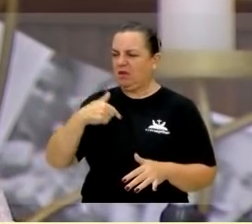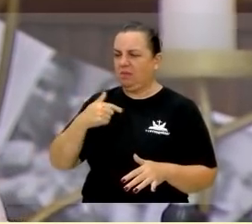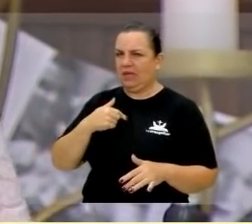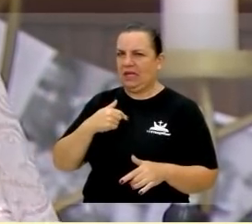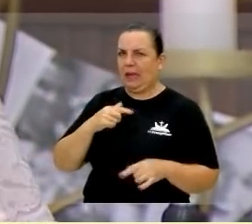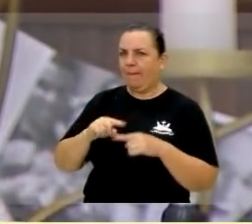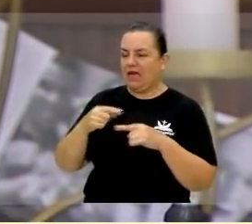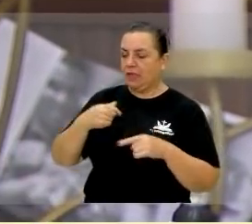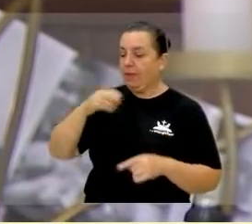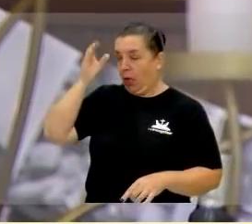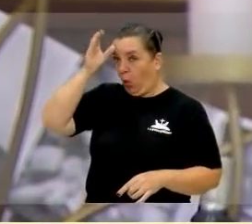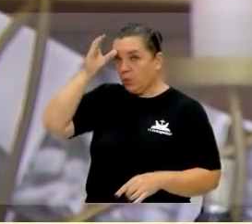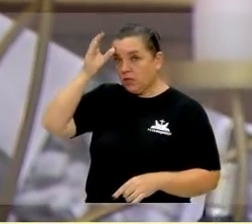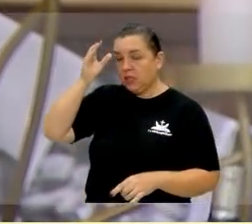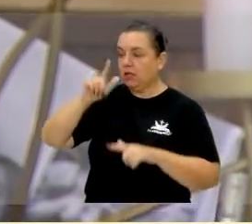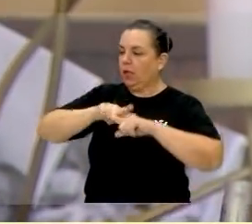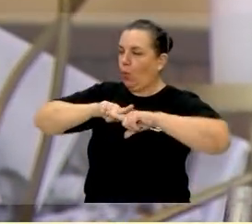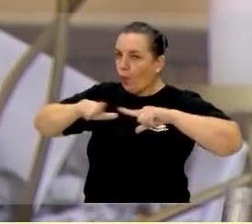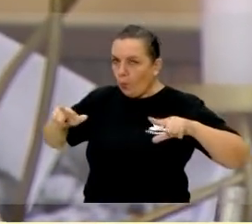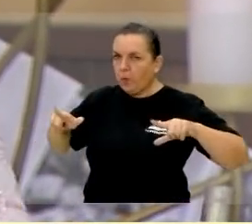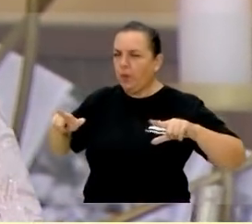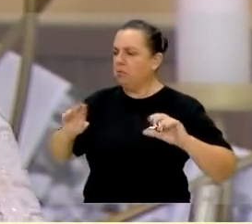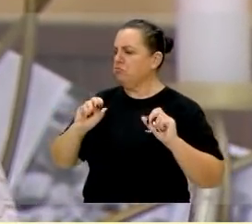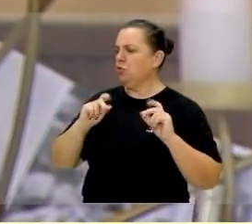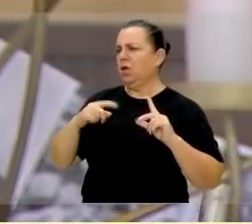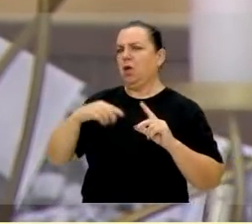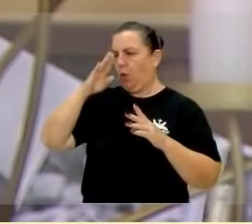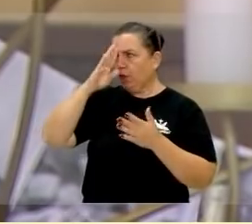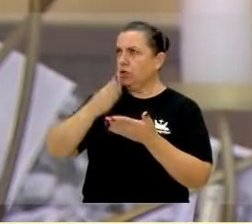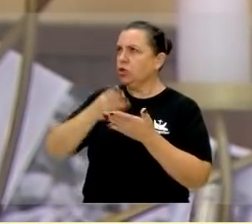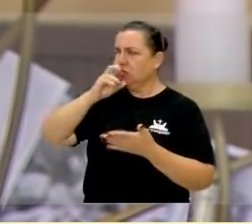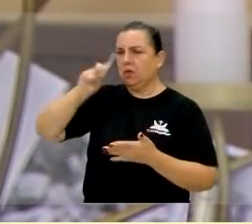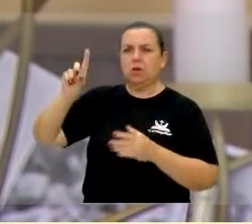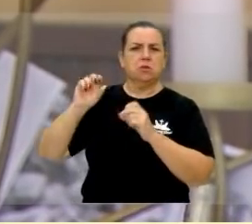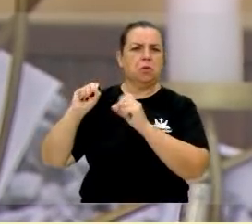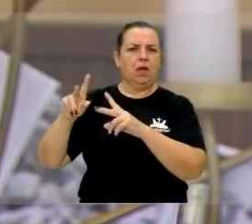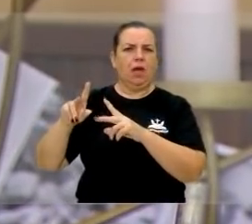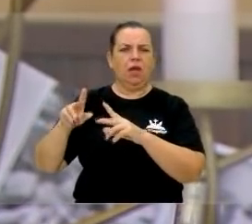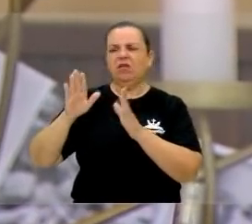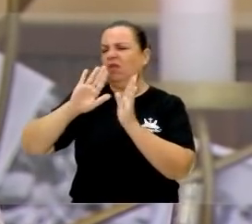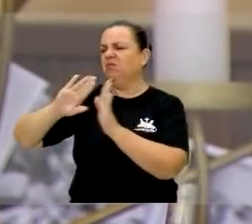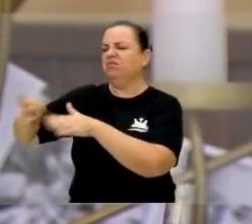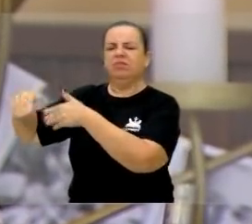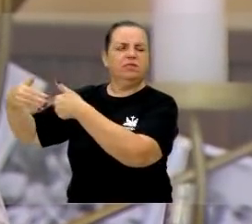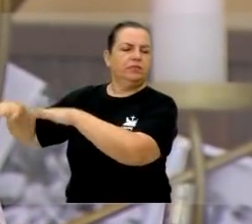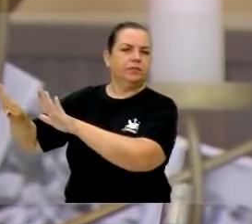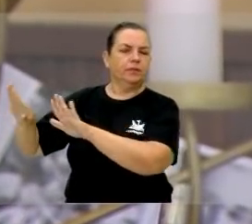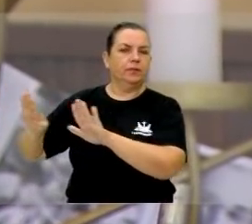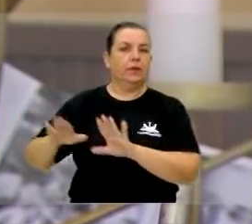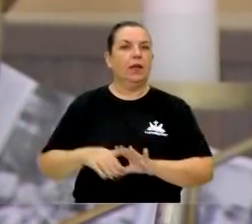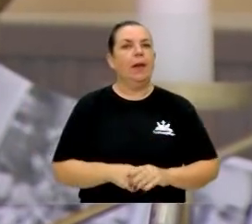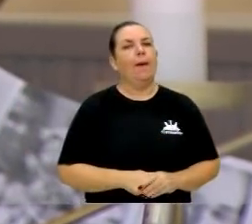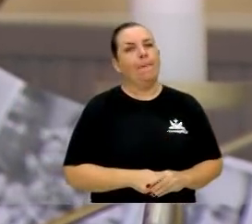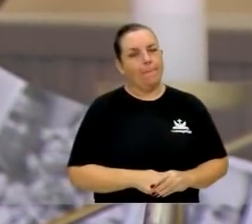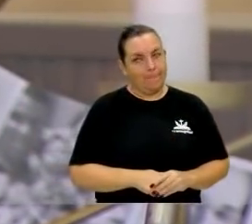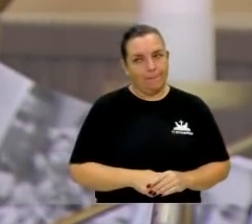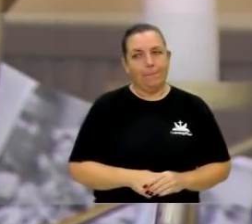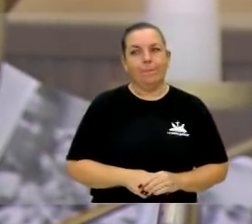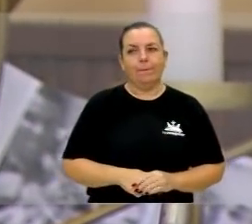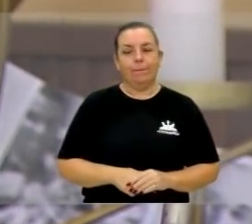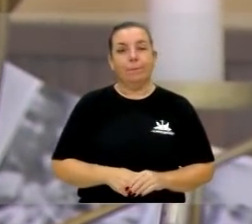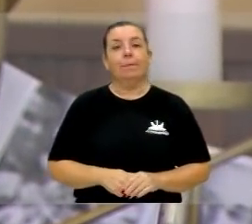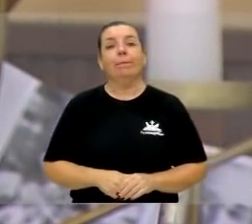um motivo? Então vou fazer porque eu acredito em Deus. Pronto. E depois as costas aguentam, e o estômago